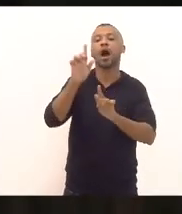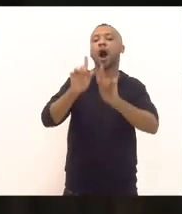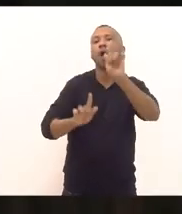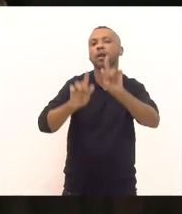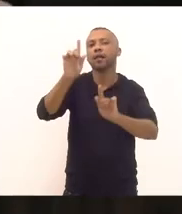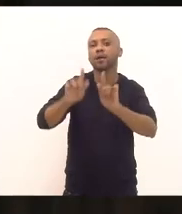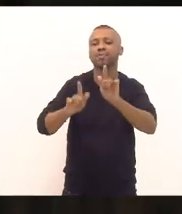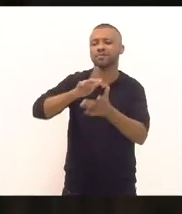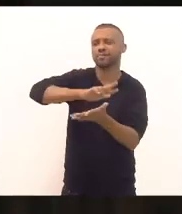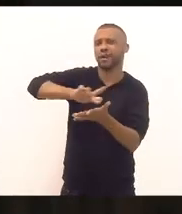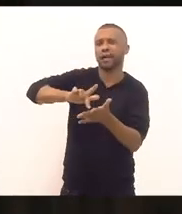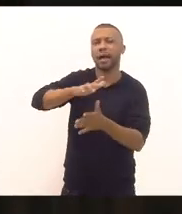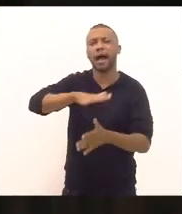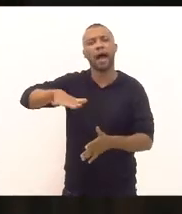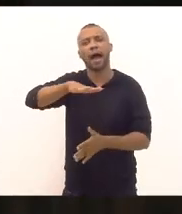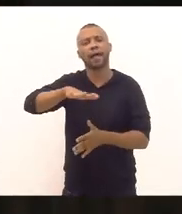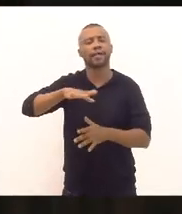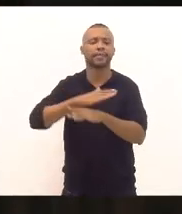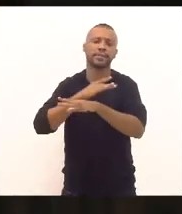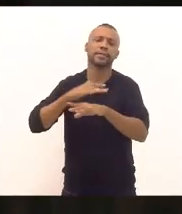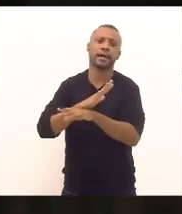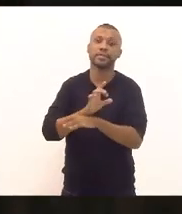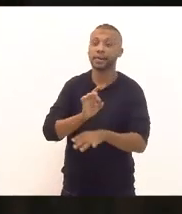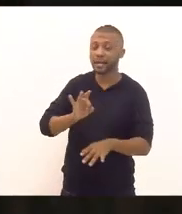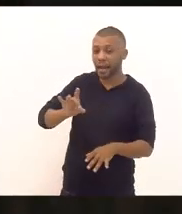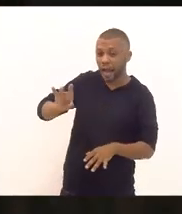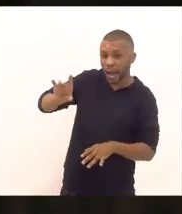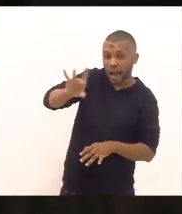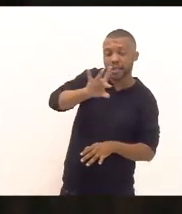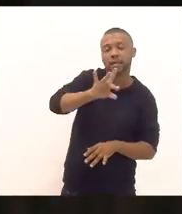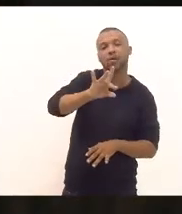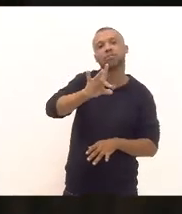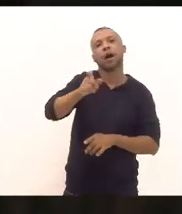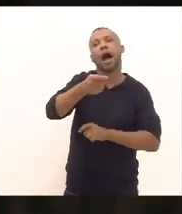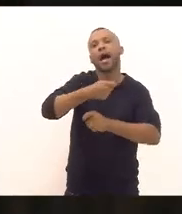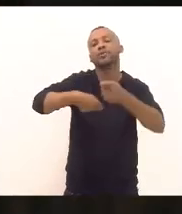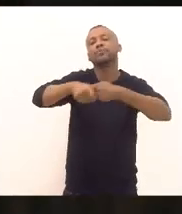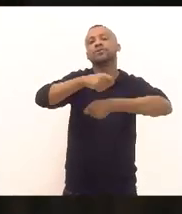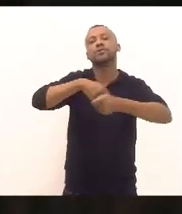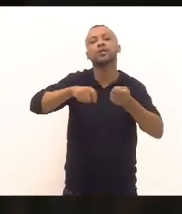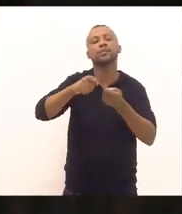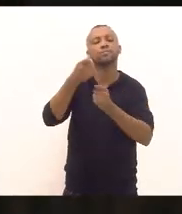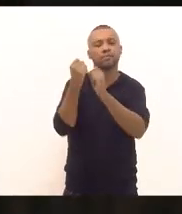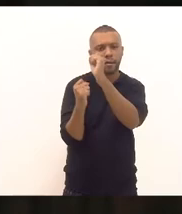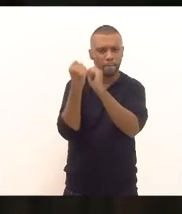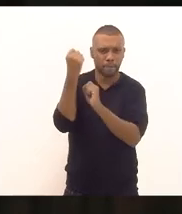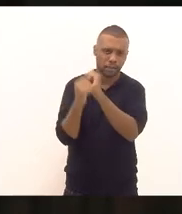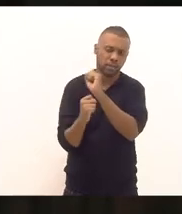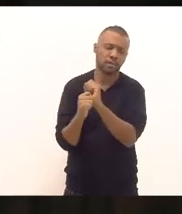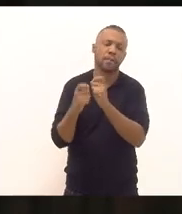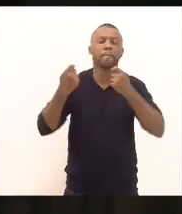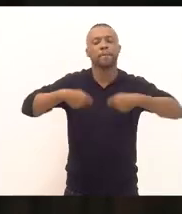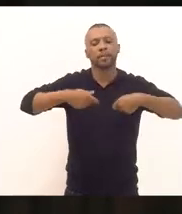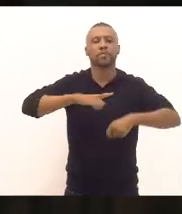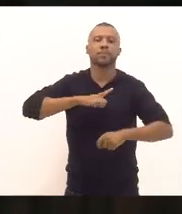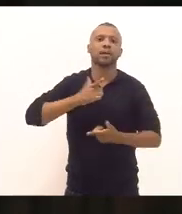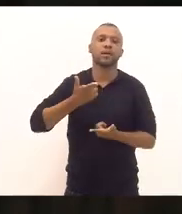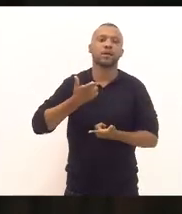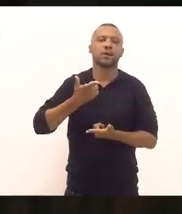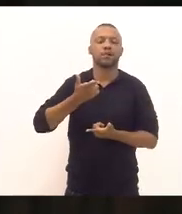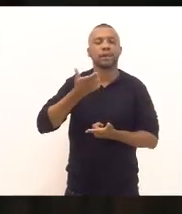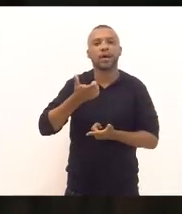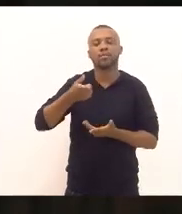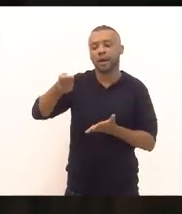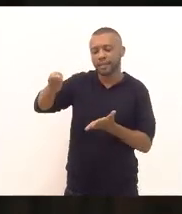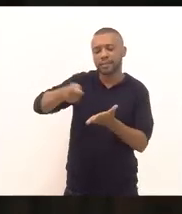leilão e várias áreas da cidade cada um administrada por uma empresa dessa e é preciso ter eu quero